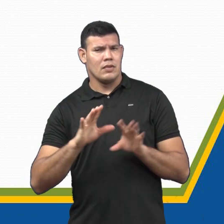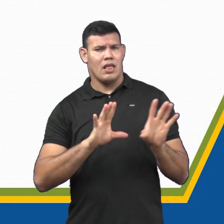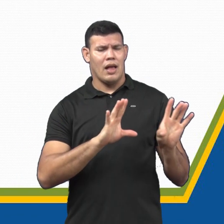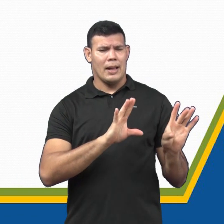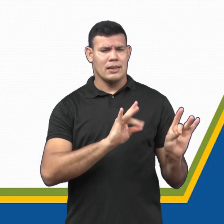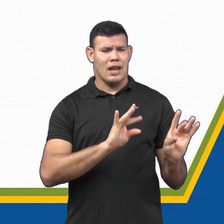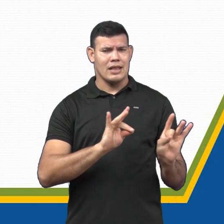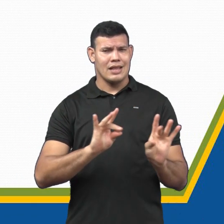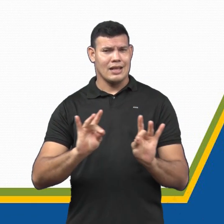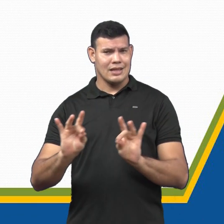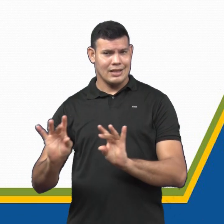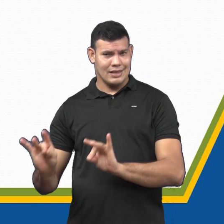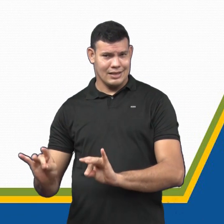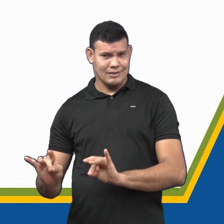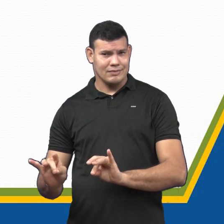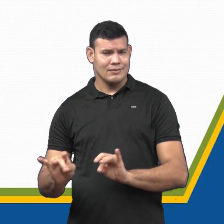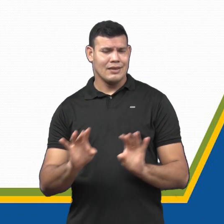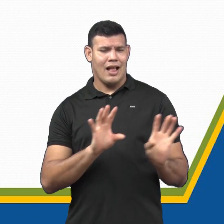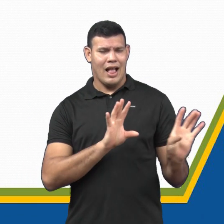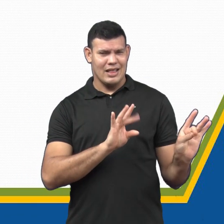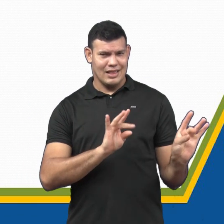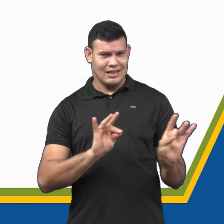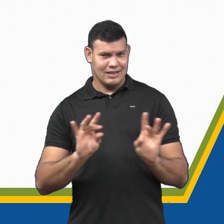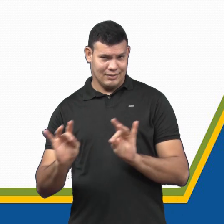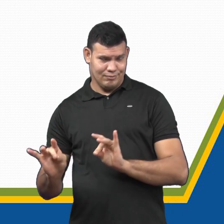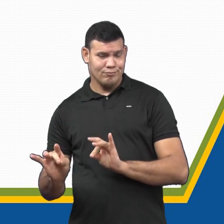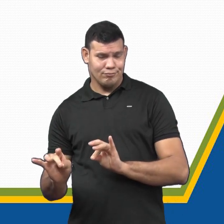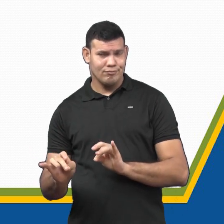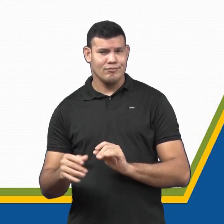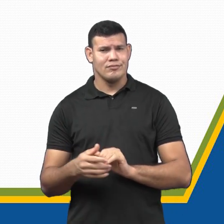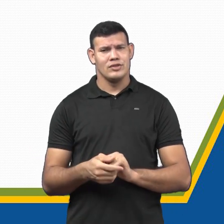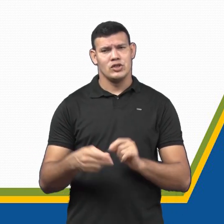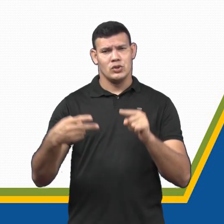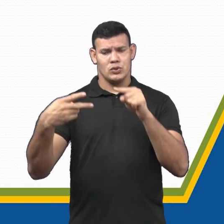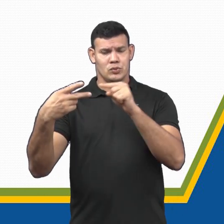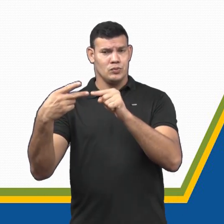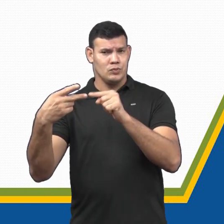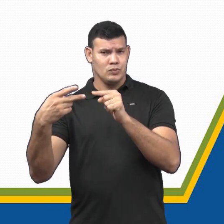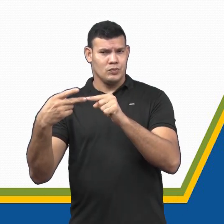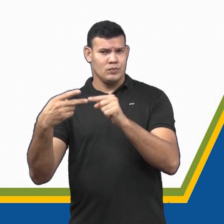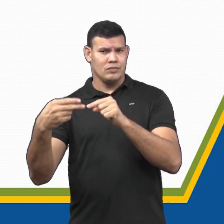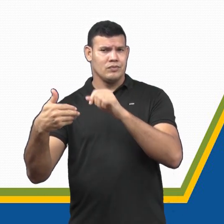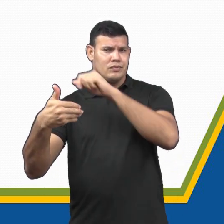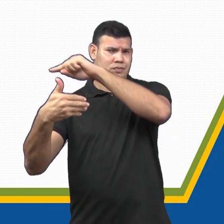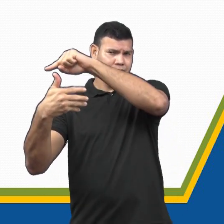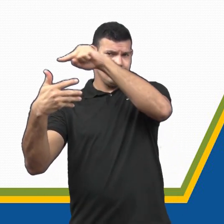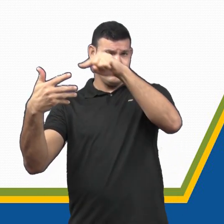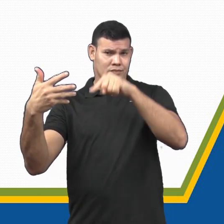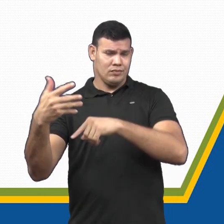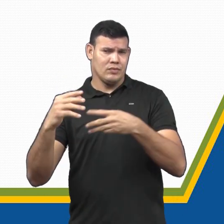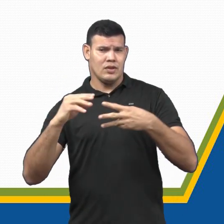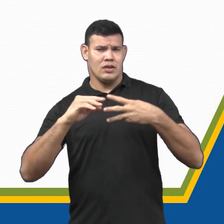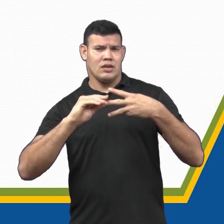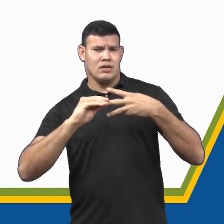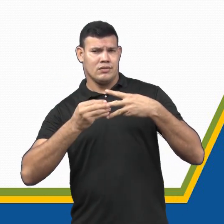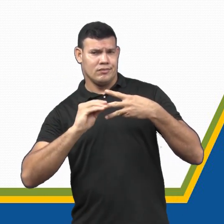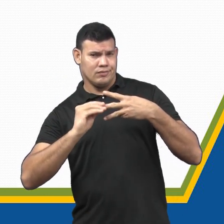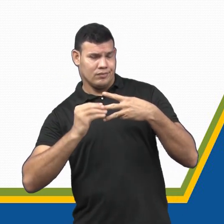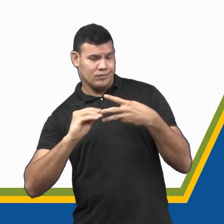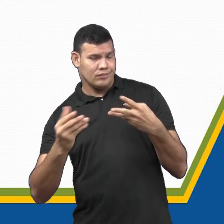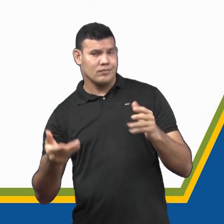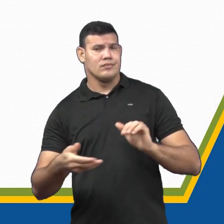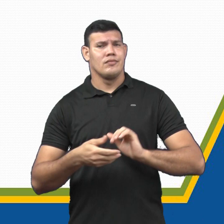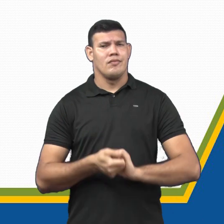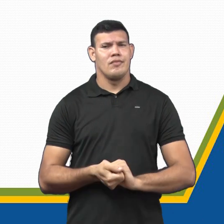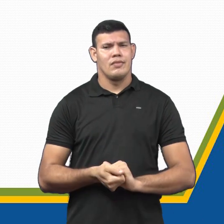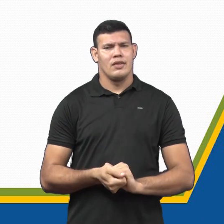é a porção líquida, a porção fluida do sangue, e a segunda parte são os elementos celulares ou elementos figurados,